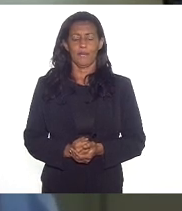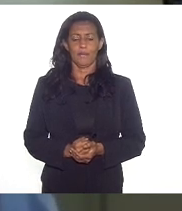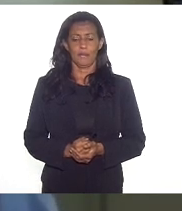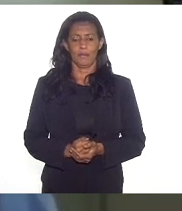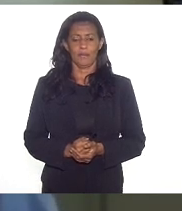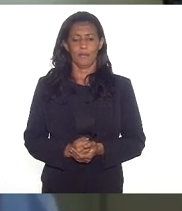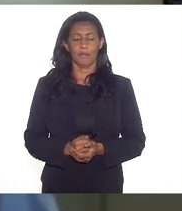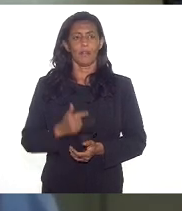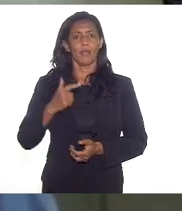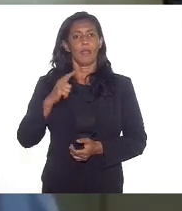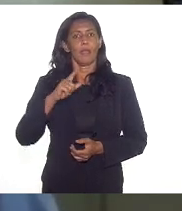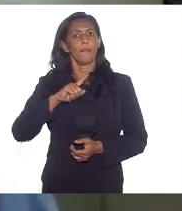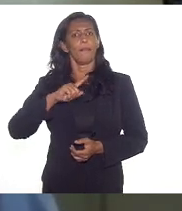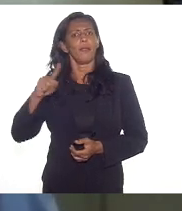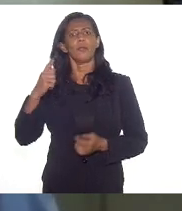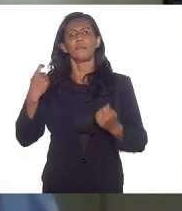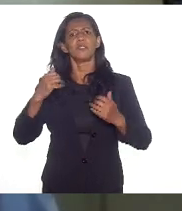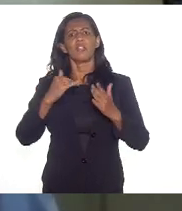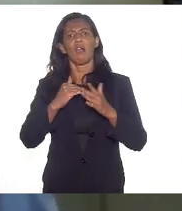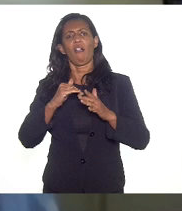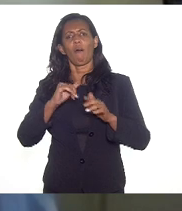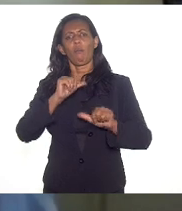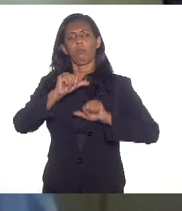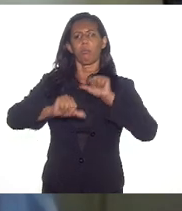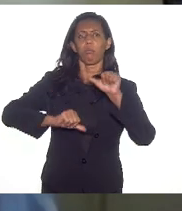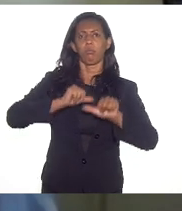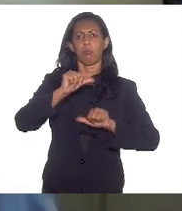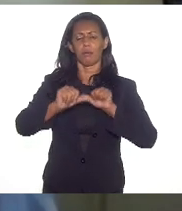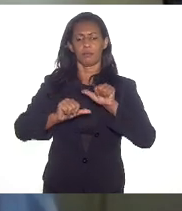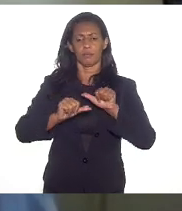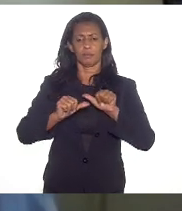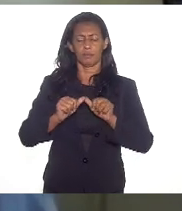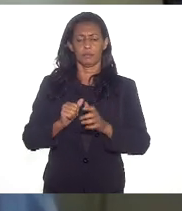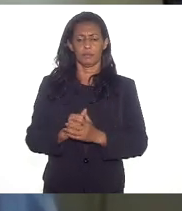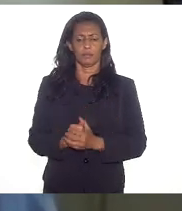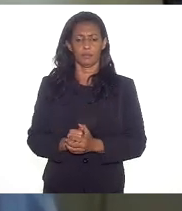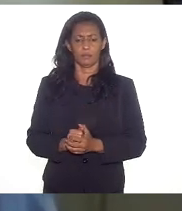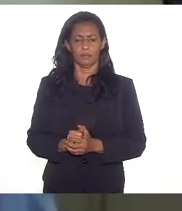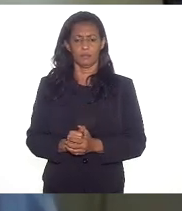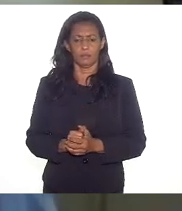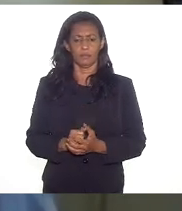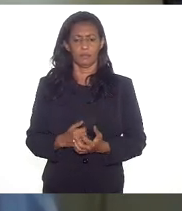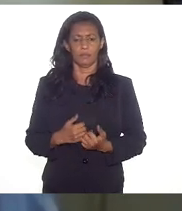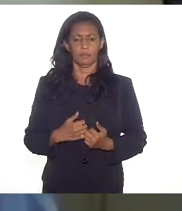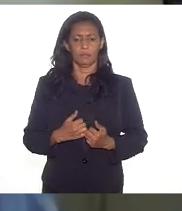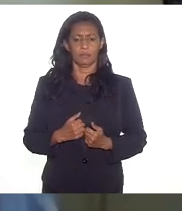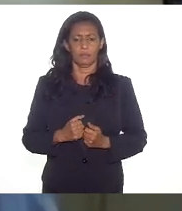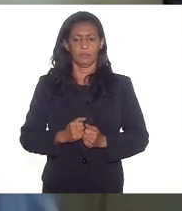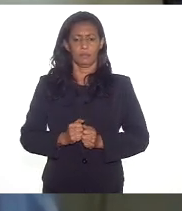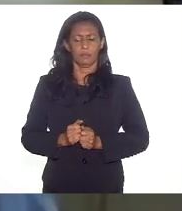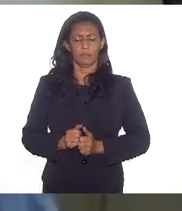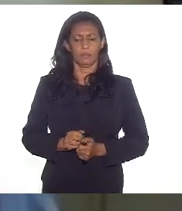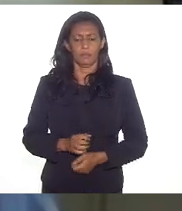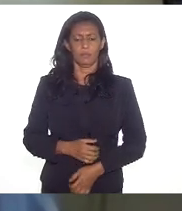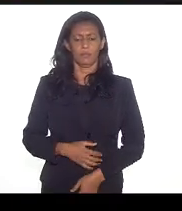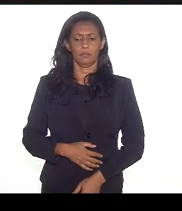Para não alterar... Só um minutinho, deputado Renan, deixa o deputado André voltar.